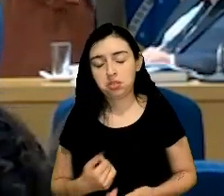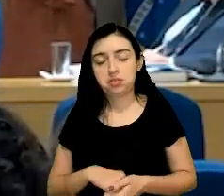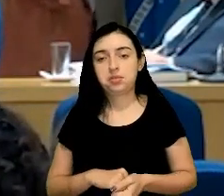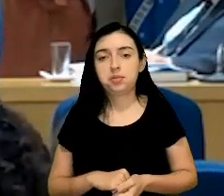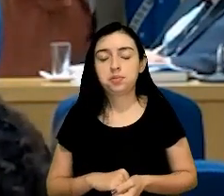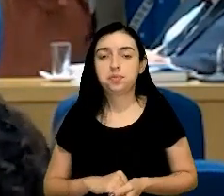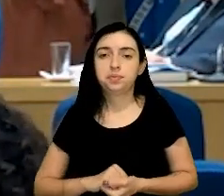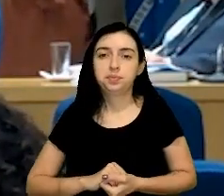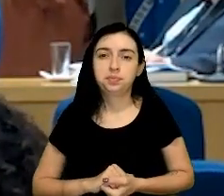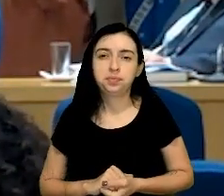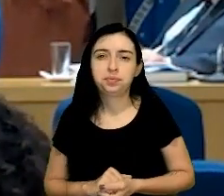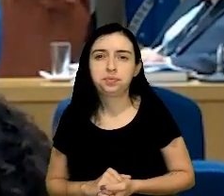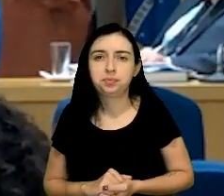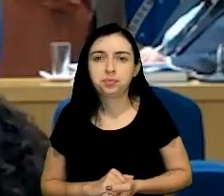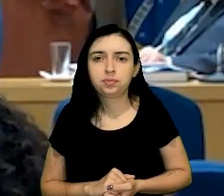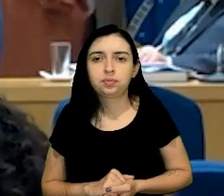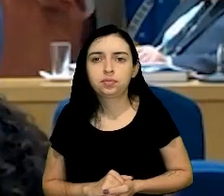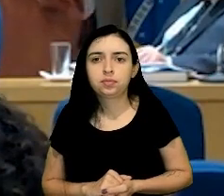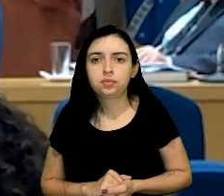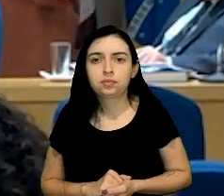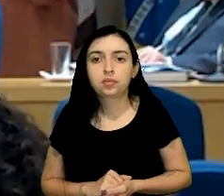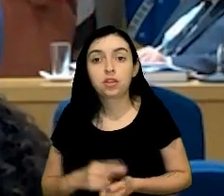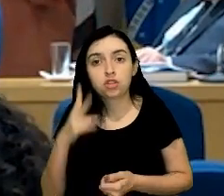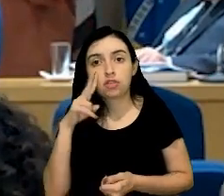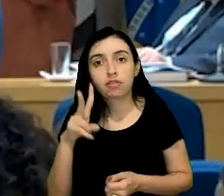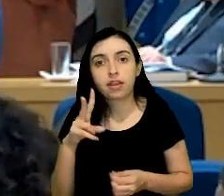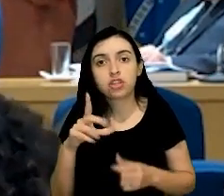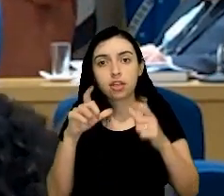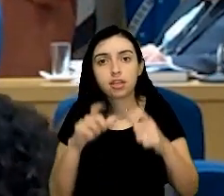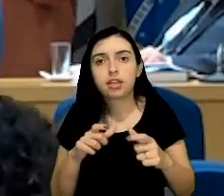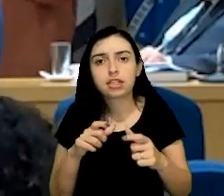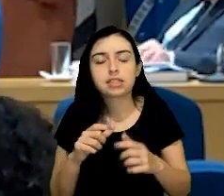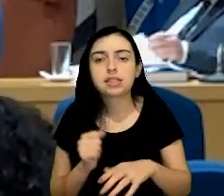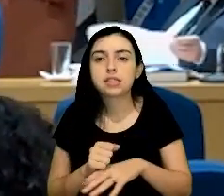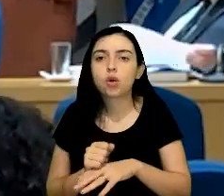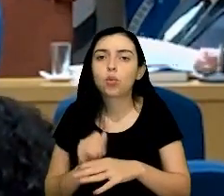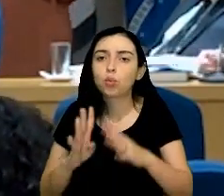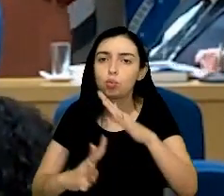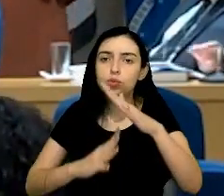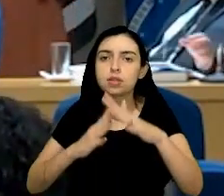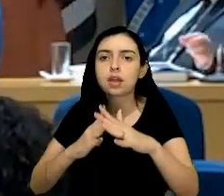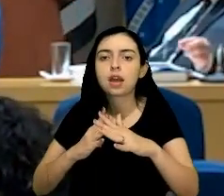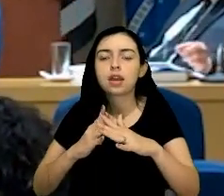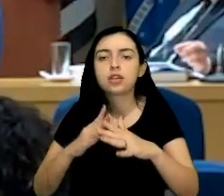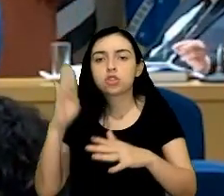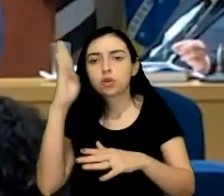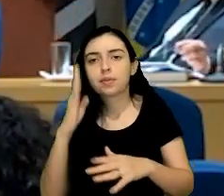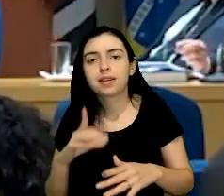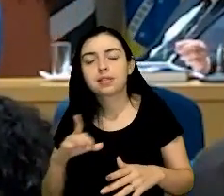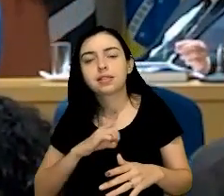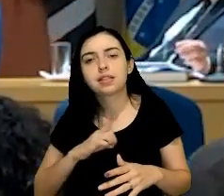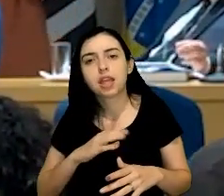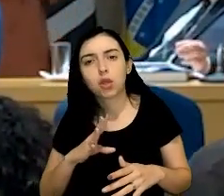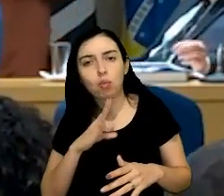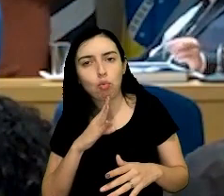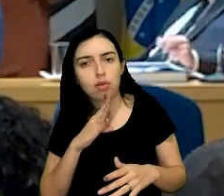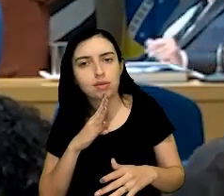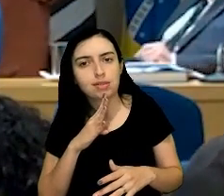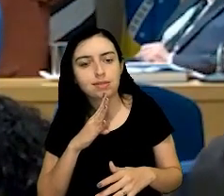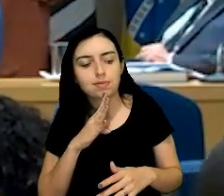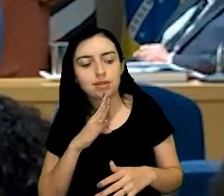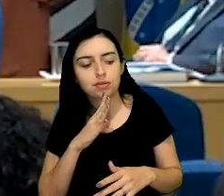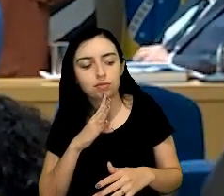Então, veja, aqui são os migrantes que o Brasil tem reconhecido desde a Convenção